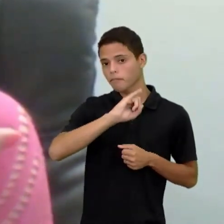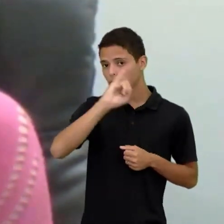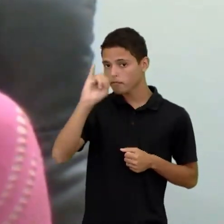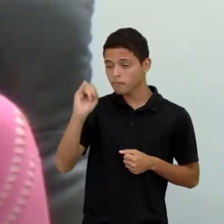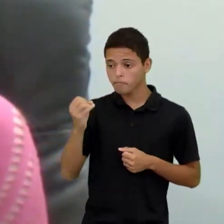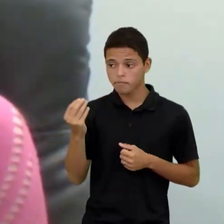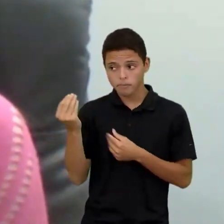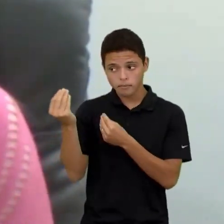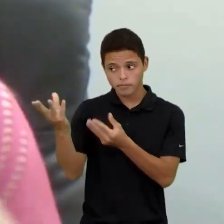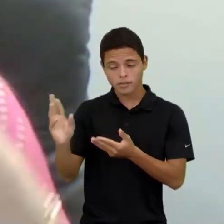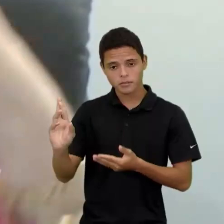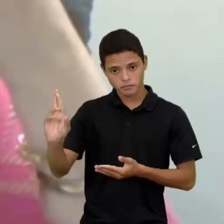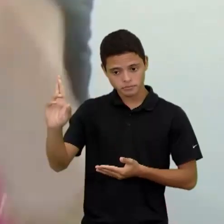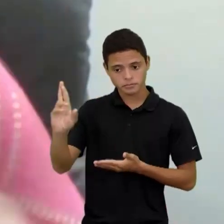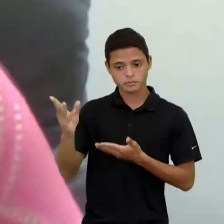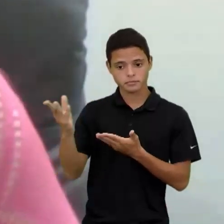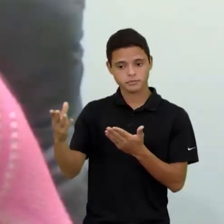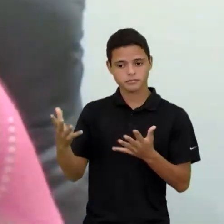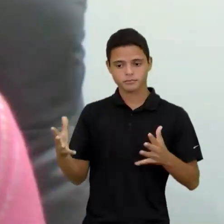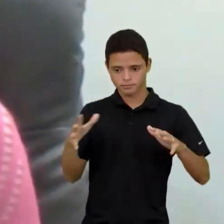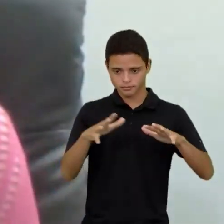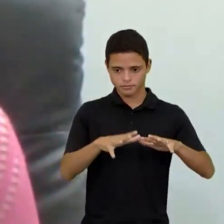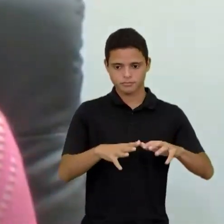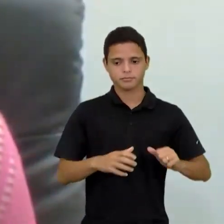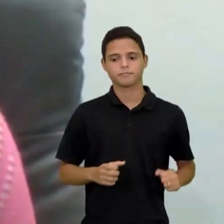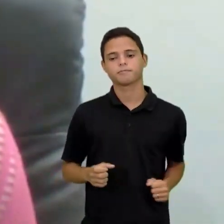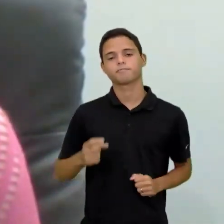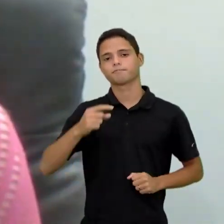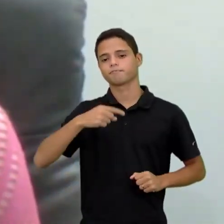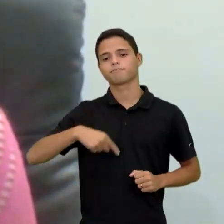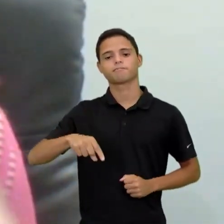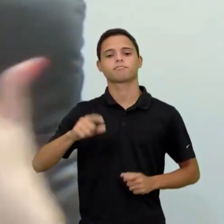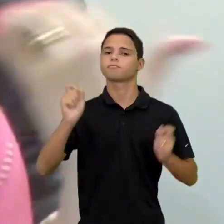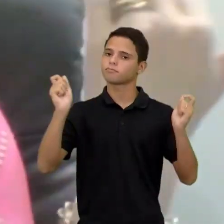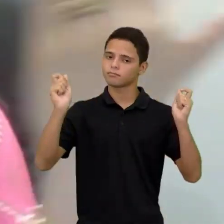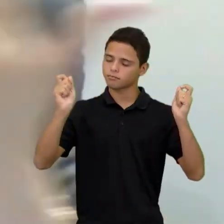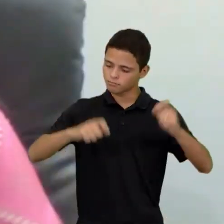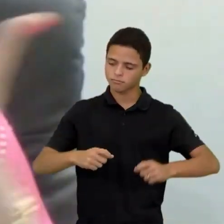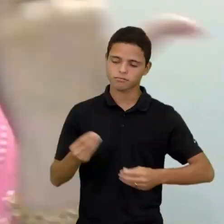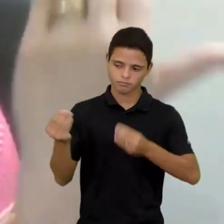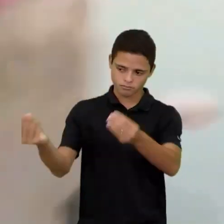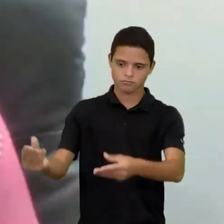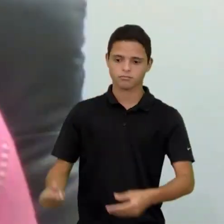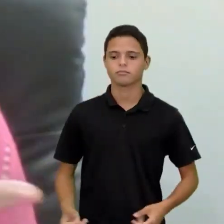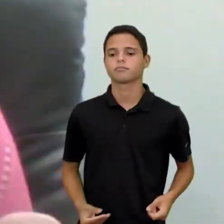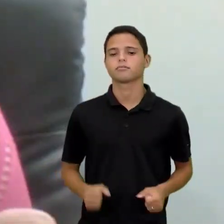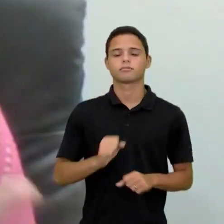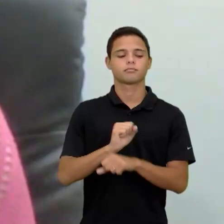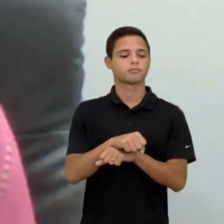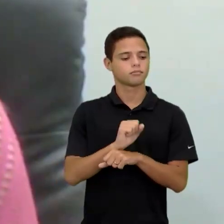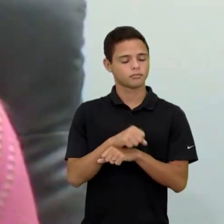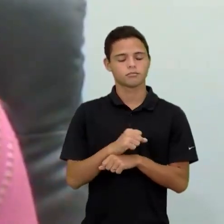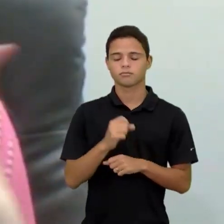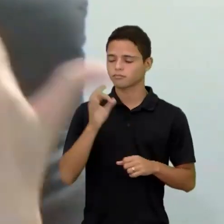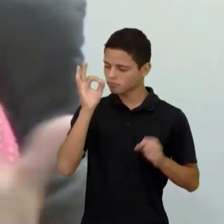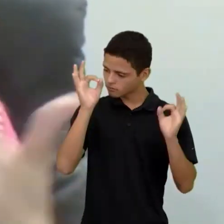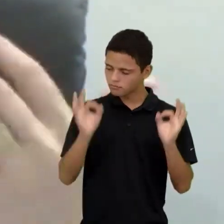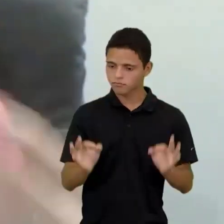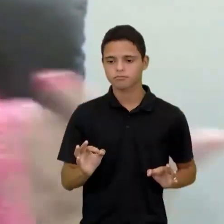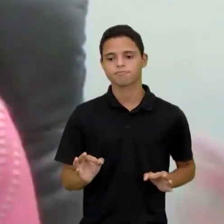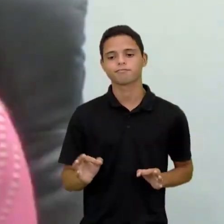essa possibilidade de acessibilidade a ele, nós vamos dar, né? Principalmente nesses materiais escolares que ele